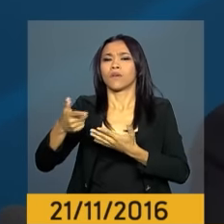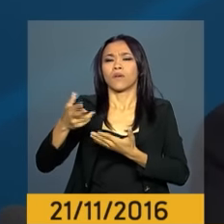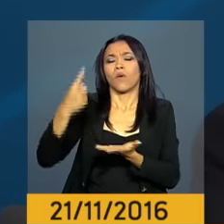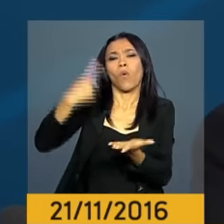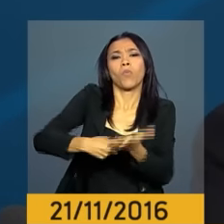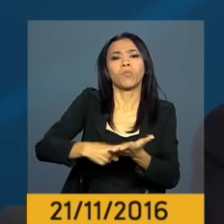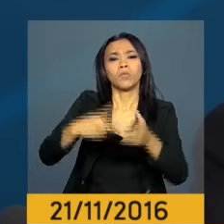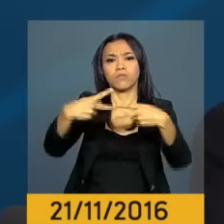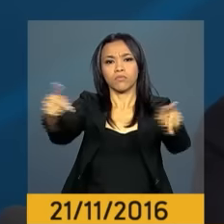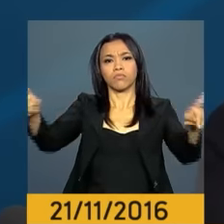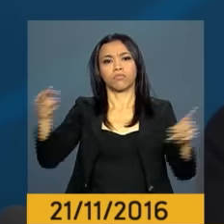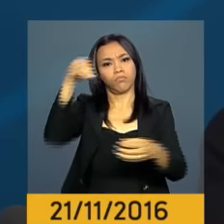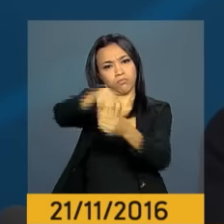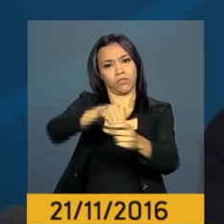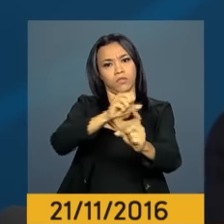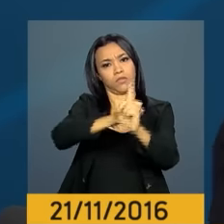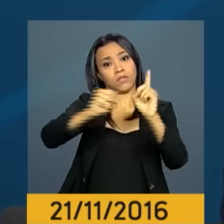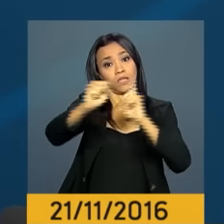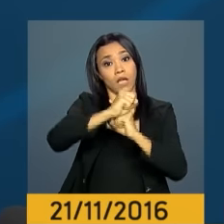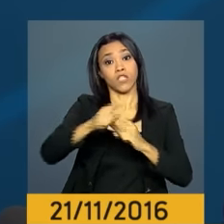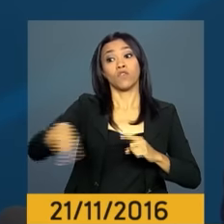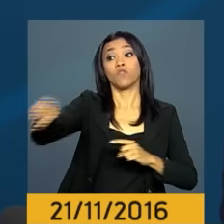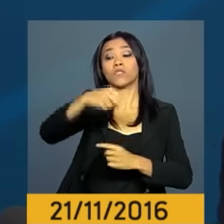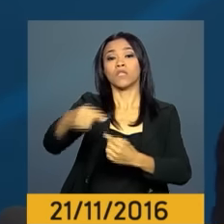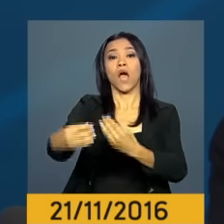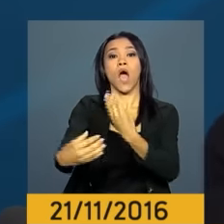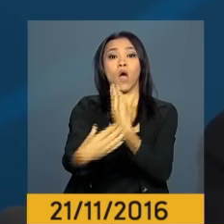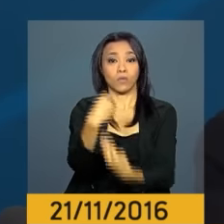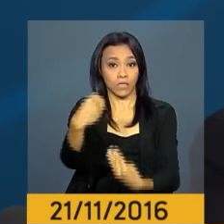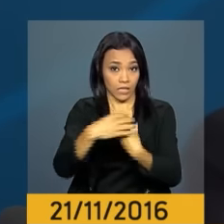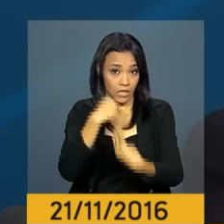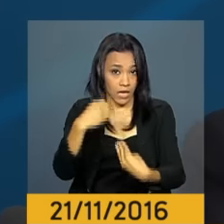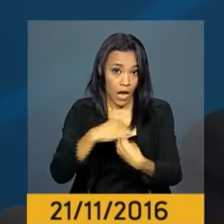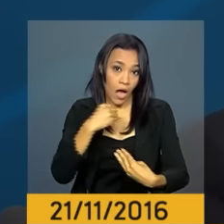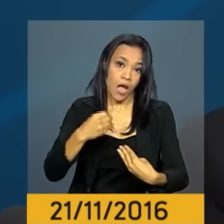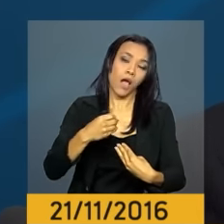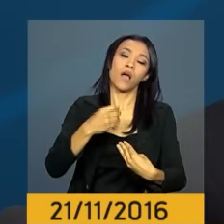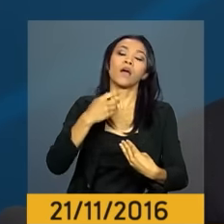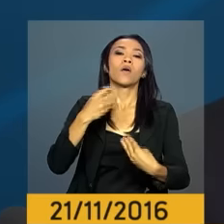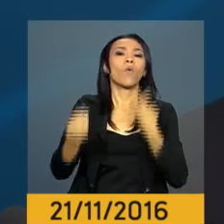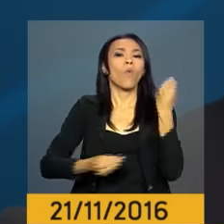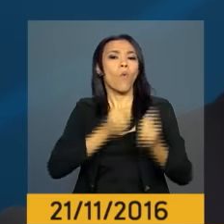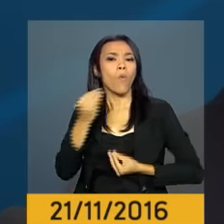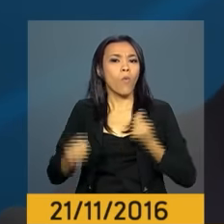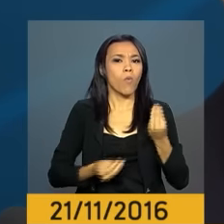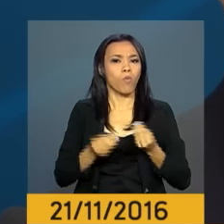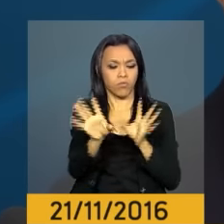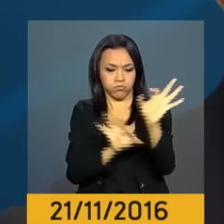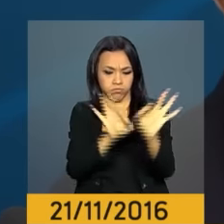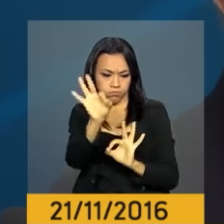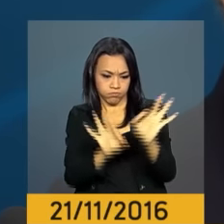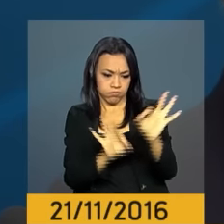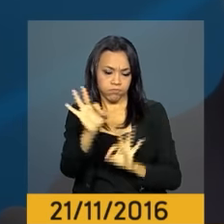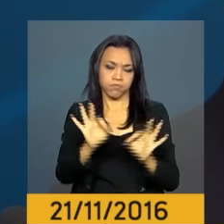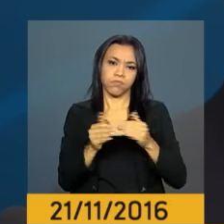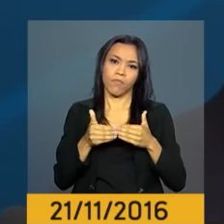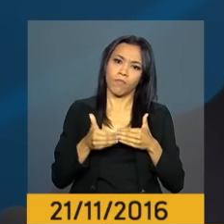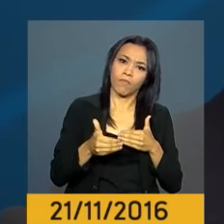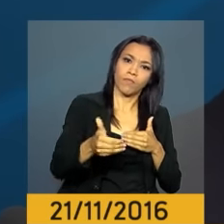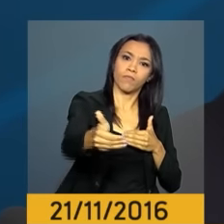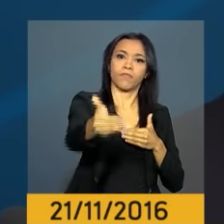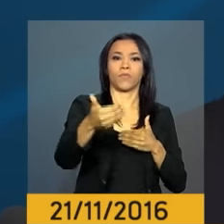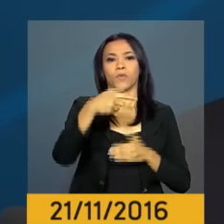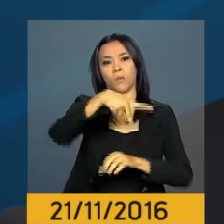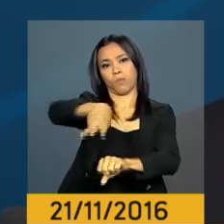auxiliar, não o governo, mas auxiliar a governar o país. Na minha concepção,